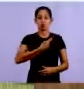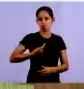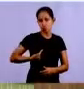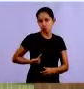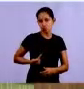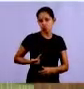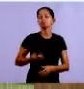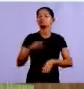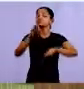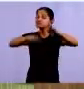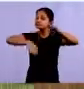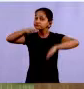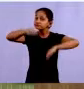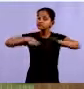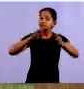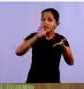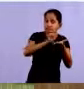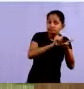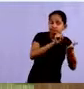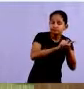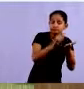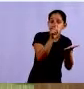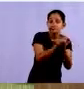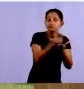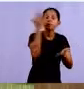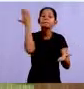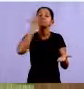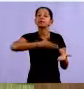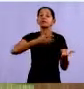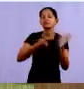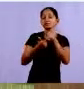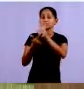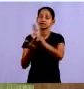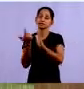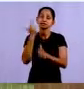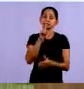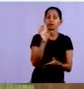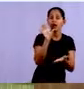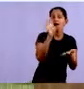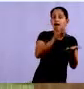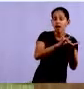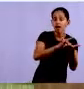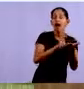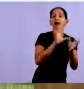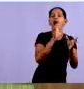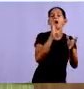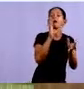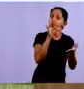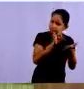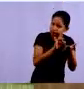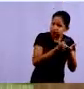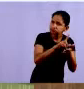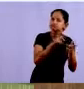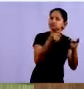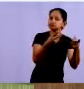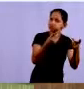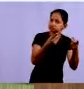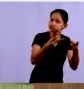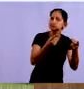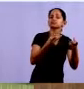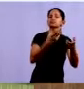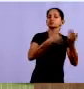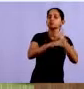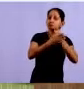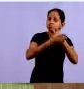gosta de tributar o lucro. Então, o lucro real é o lucro que aconteceu na empresa. A empresa pura teve tantas receitas, que vocês já